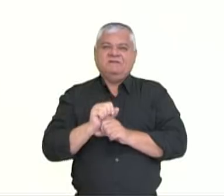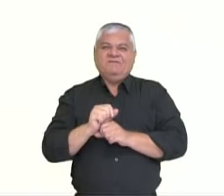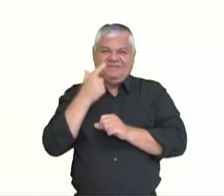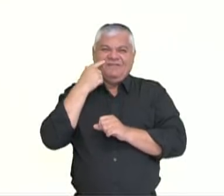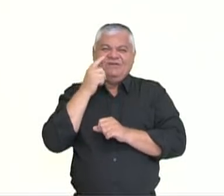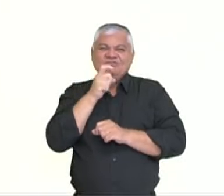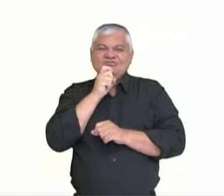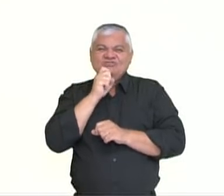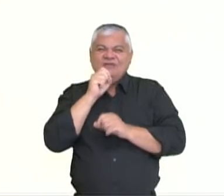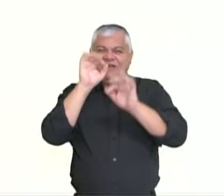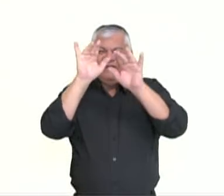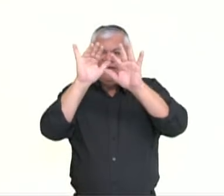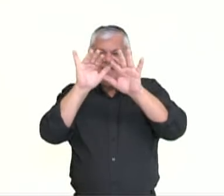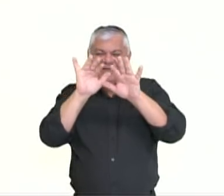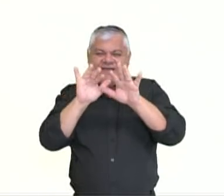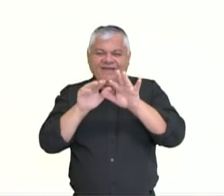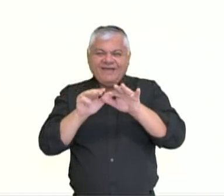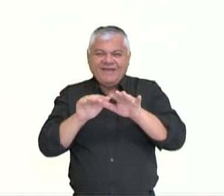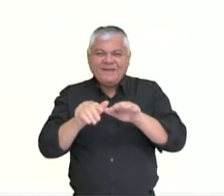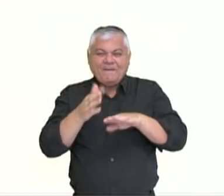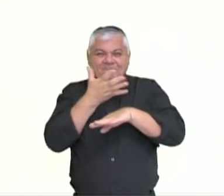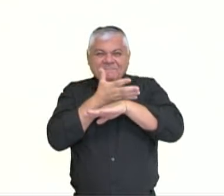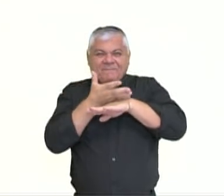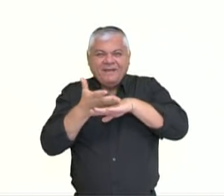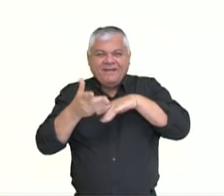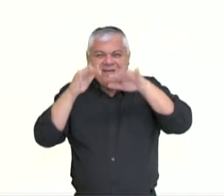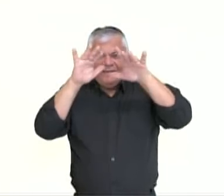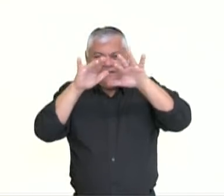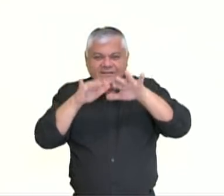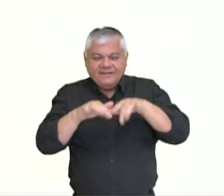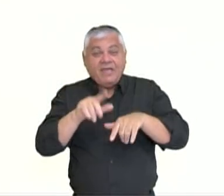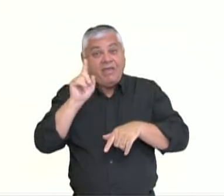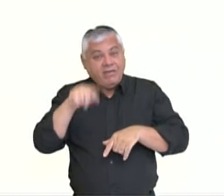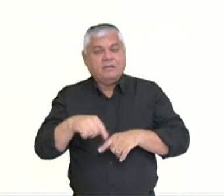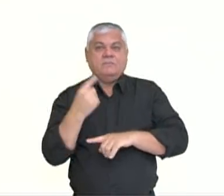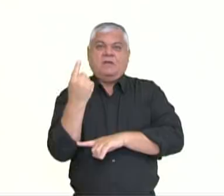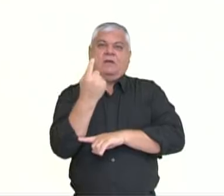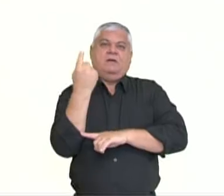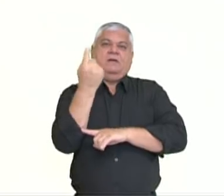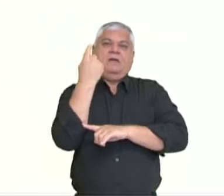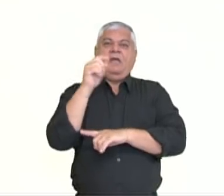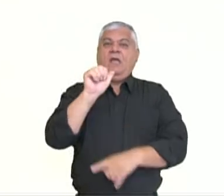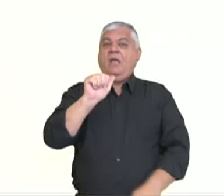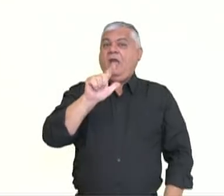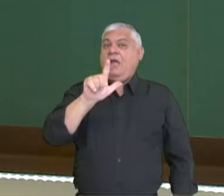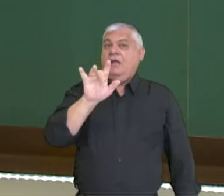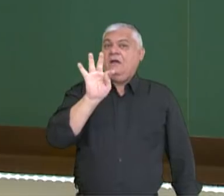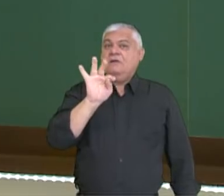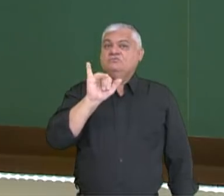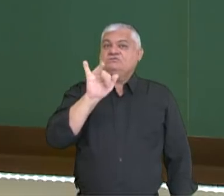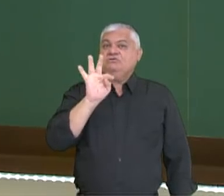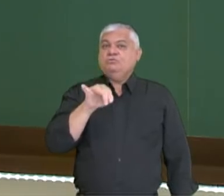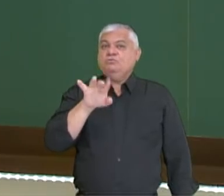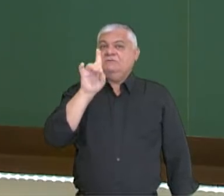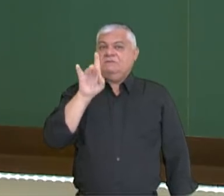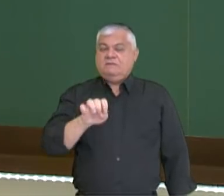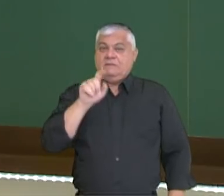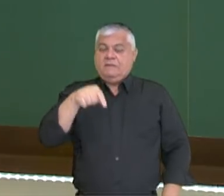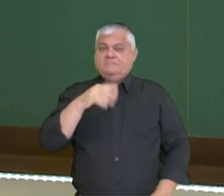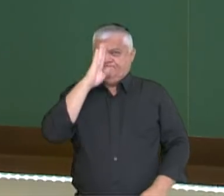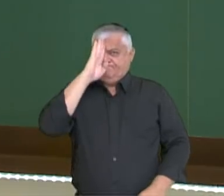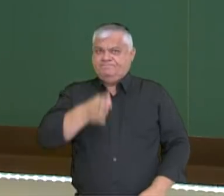ali de neve naquela região. Então, neste caso ali da nossa imagem, o fator altitude é determinante para